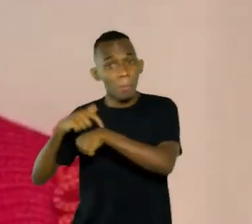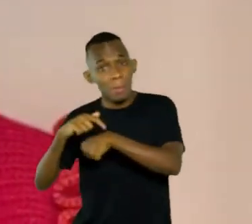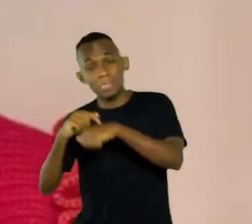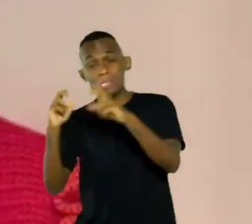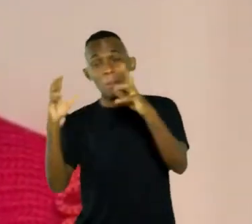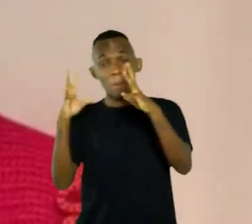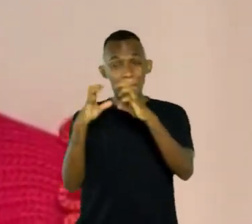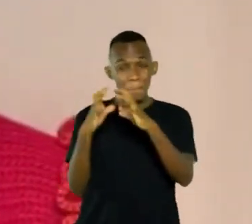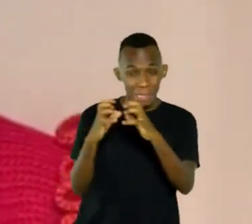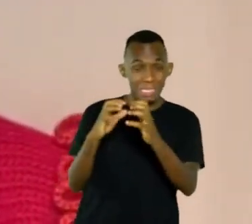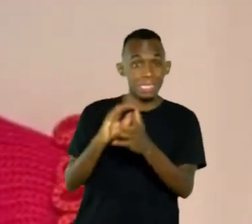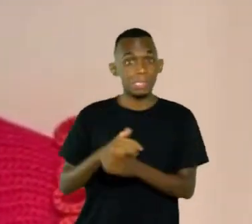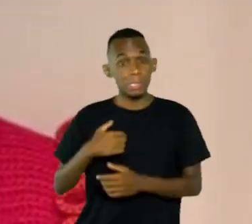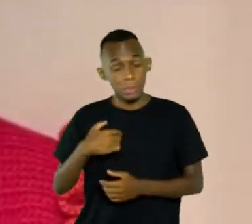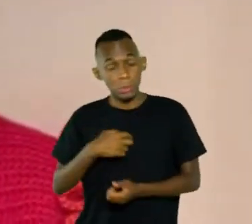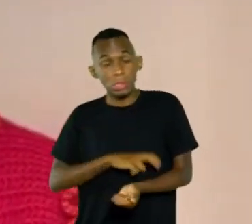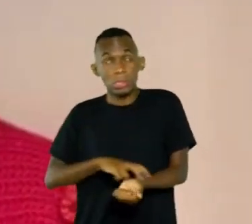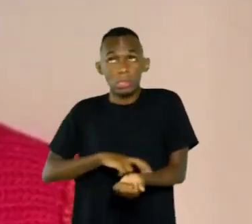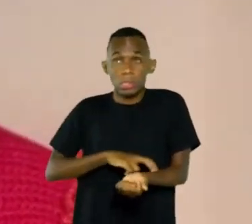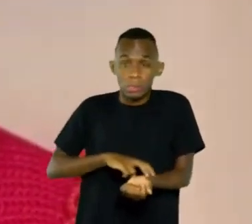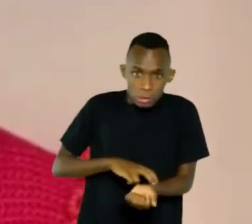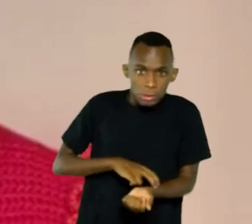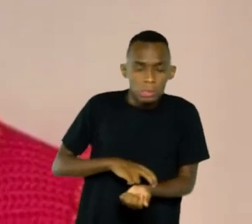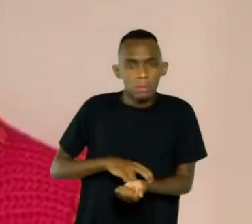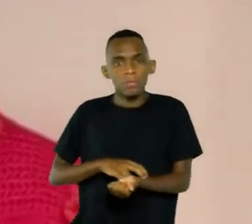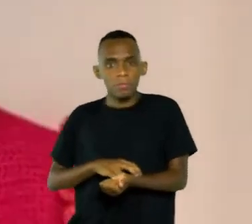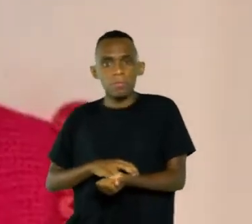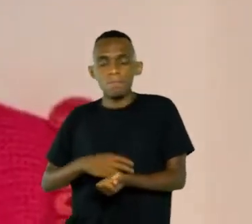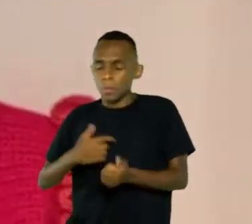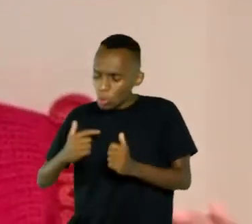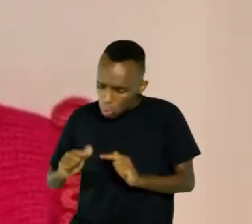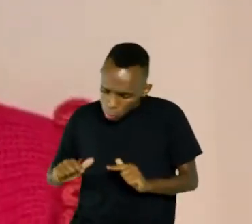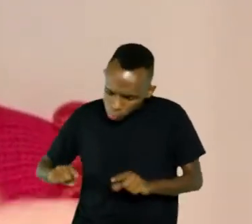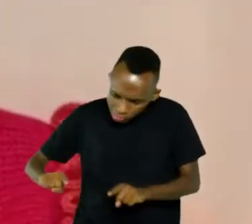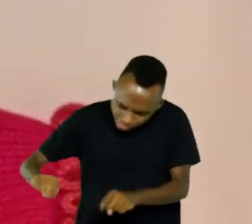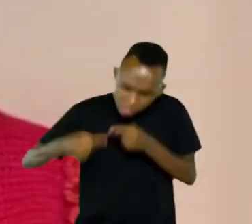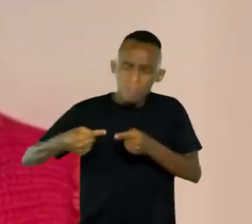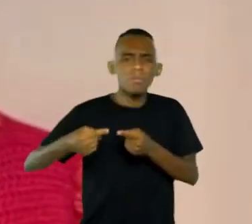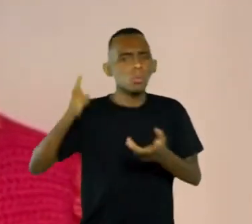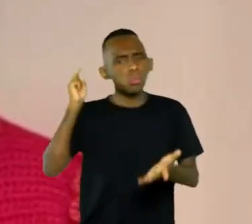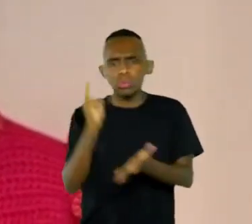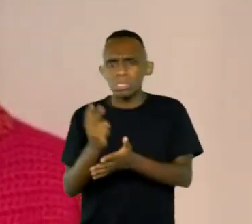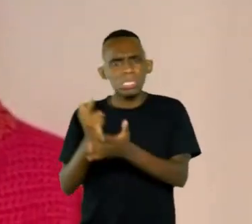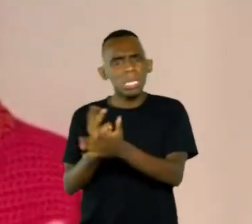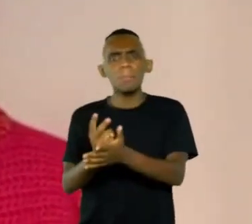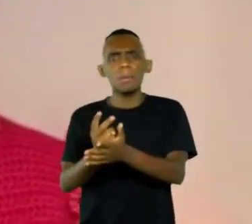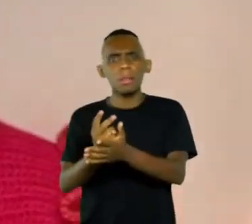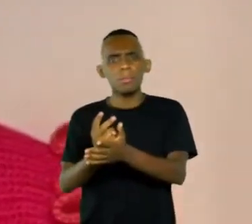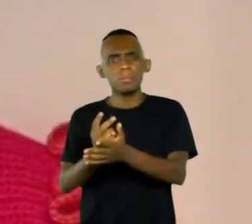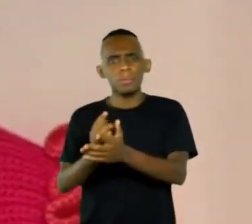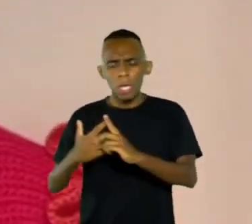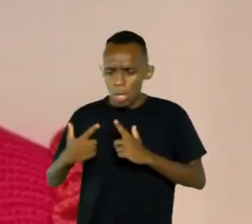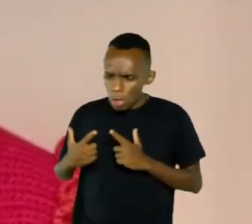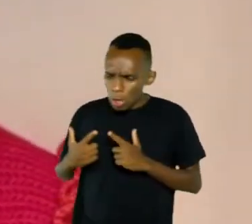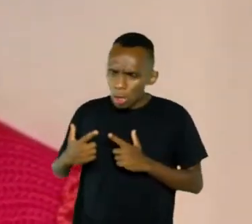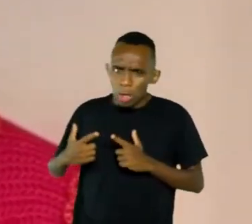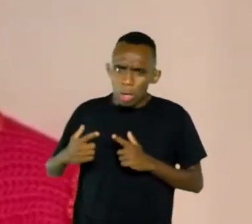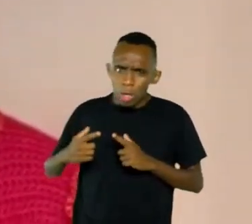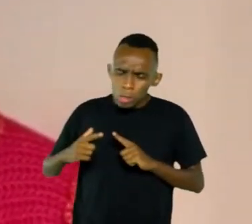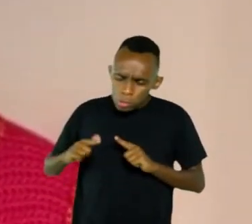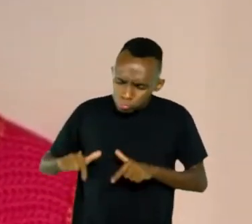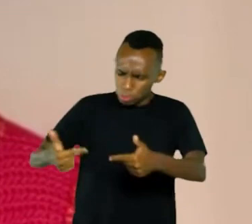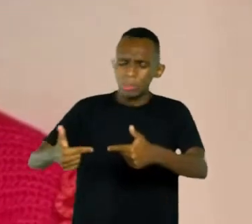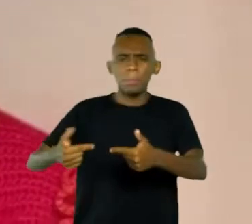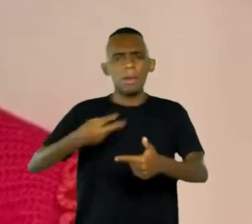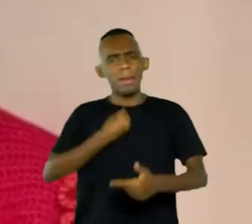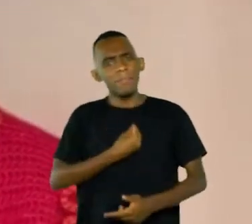gênio forte, né? Não fujo à luta. A luta está aí, a vida é feita de lutas também, mas não só de lutas, né?